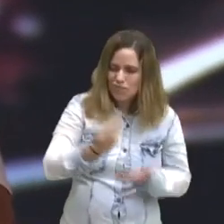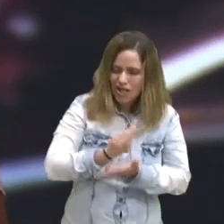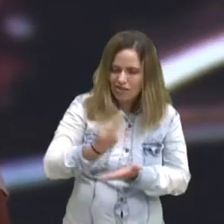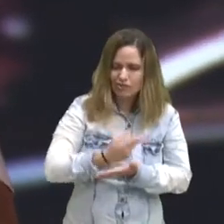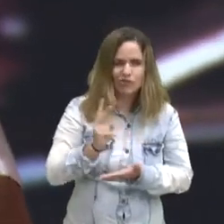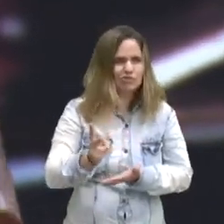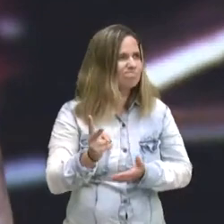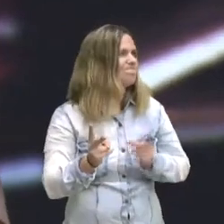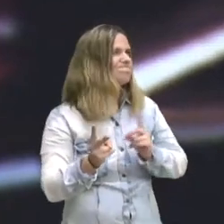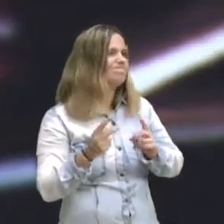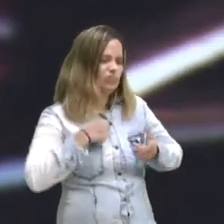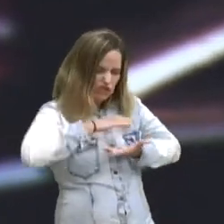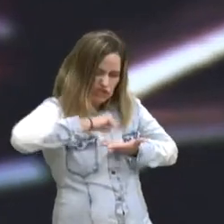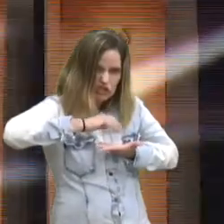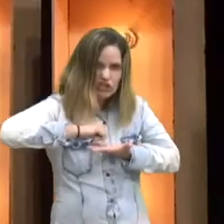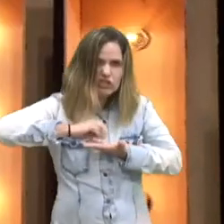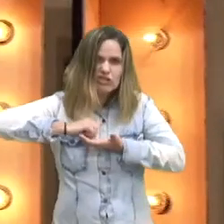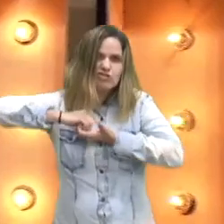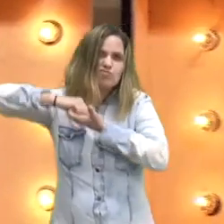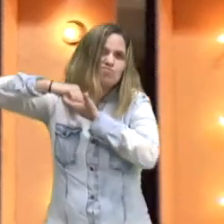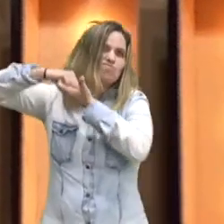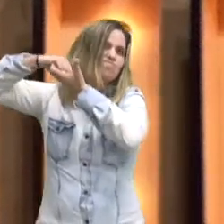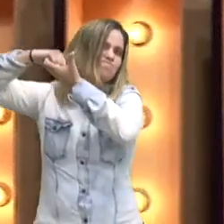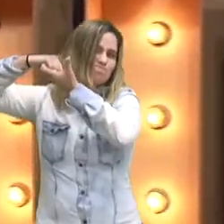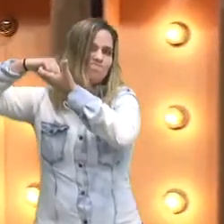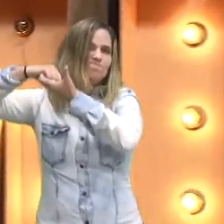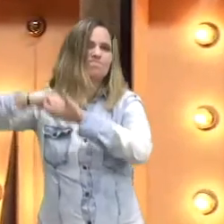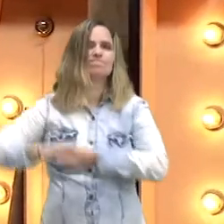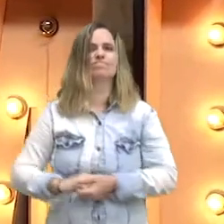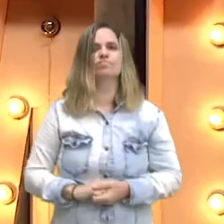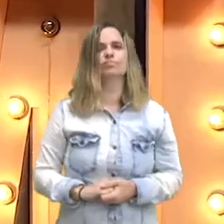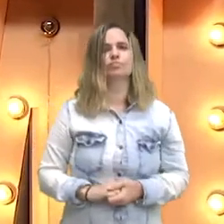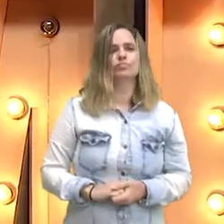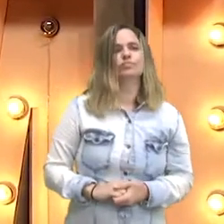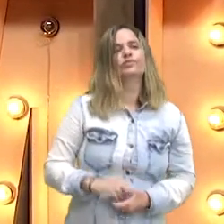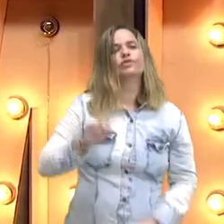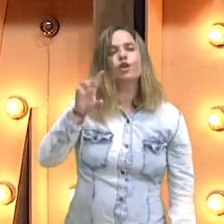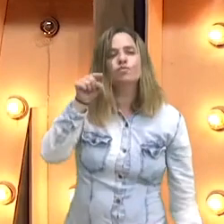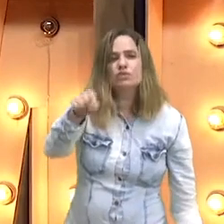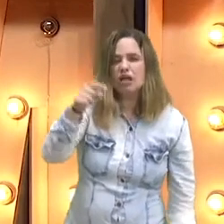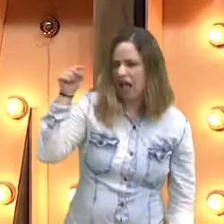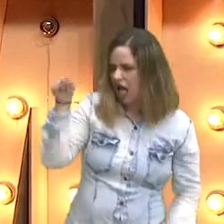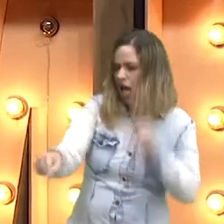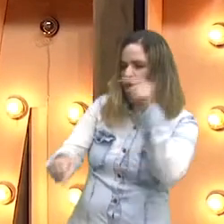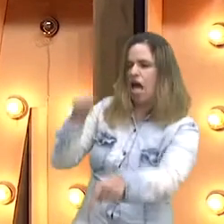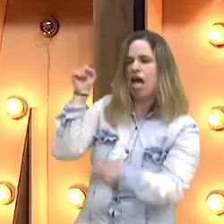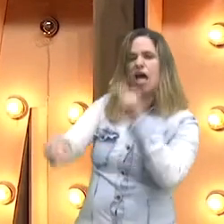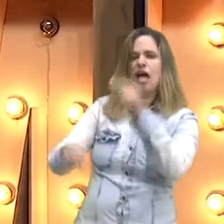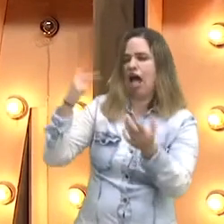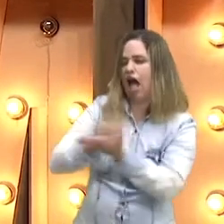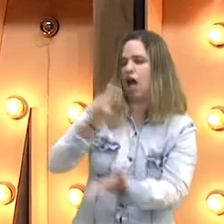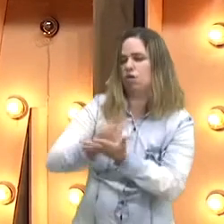tem dedo, acusação, a pessoa entra numa postura de arrogância, dizendo: não, mas era isso mesmo que eu queria, eu